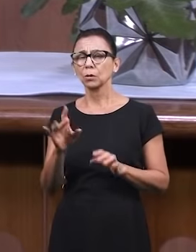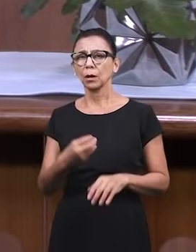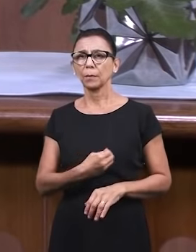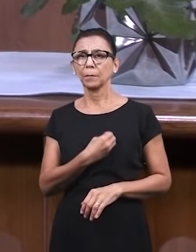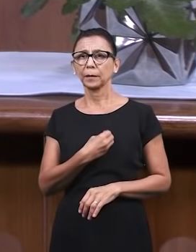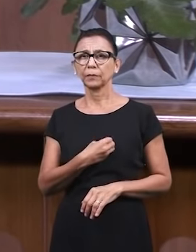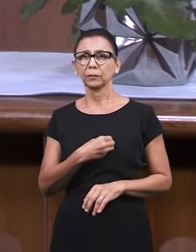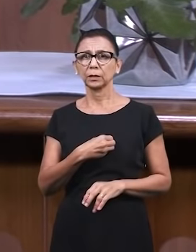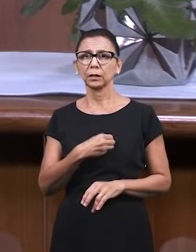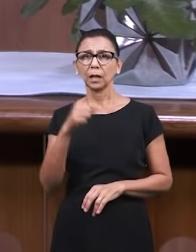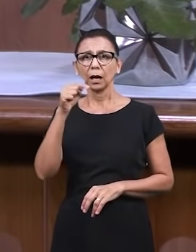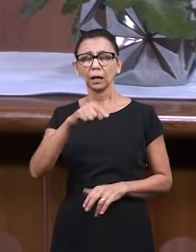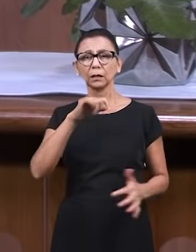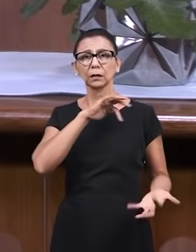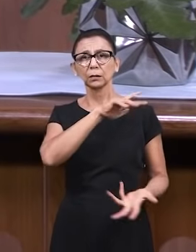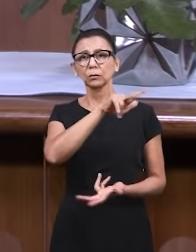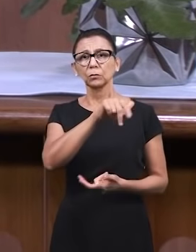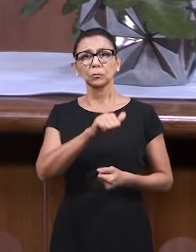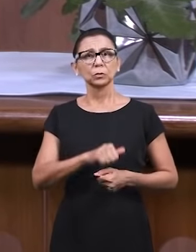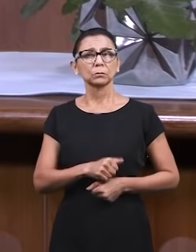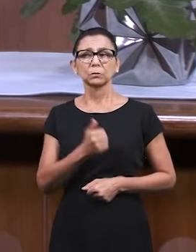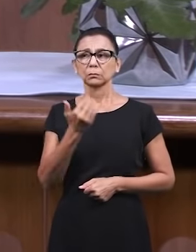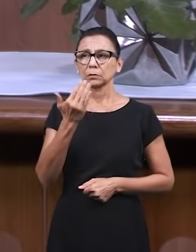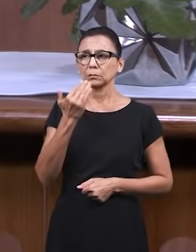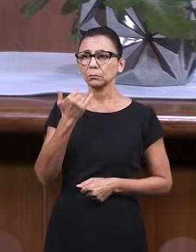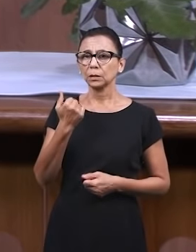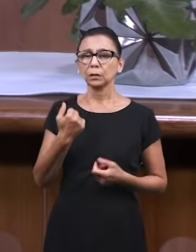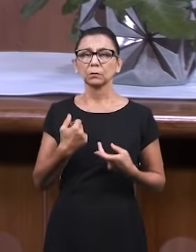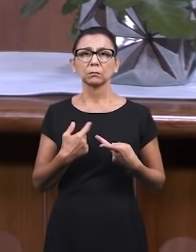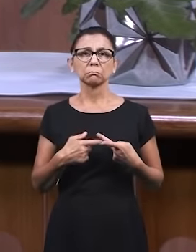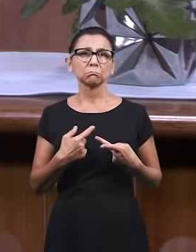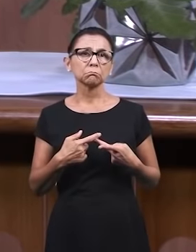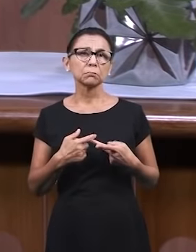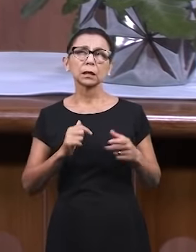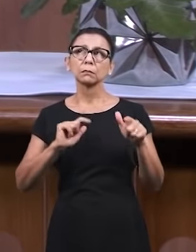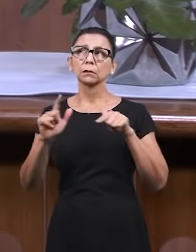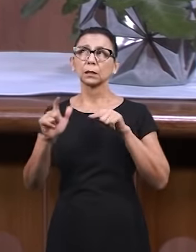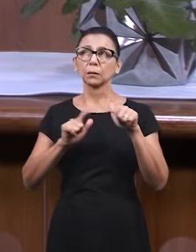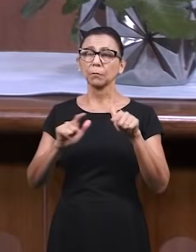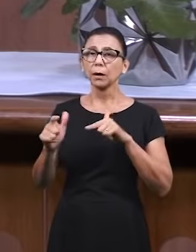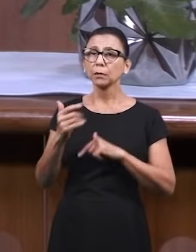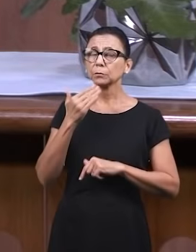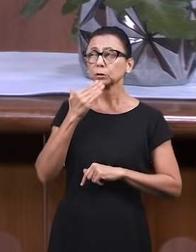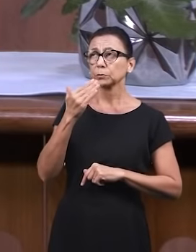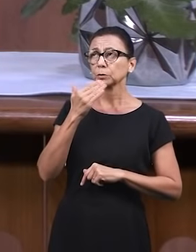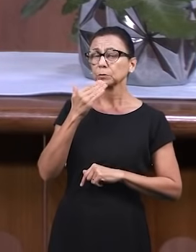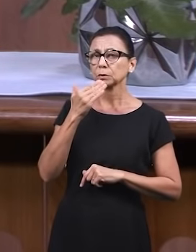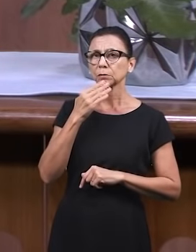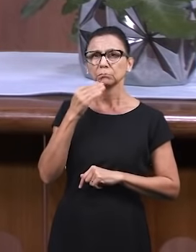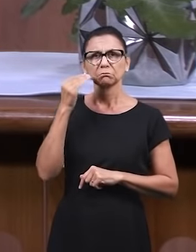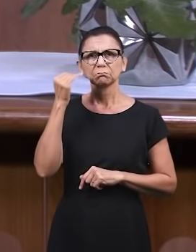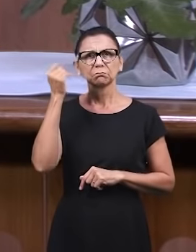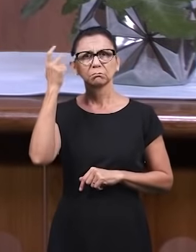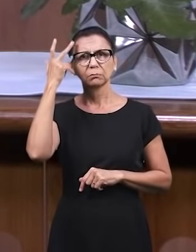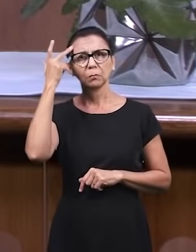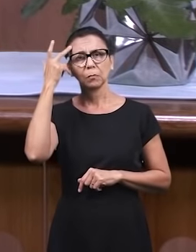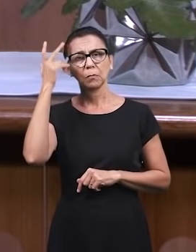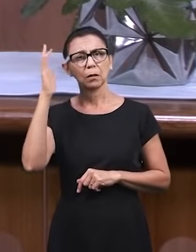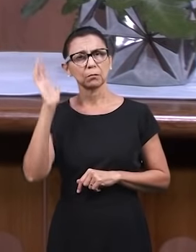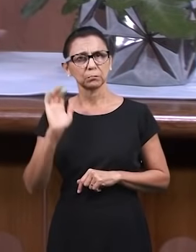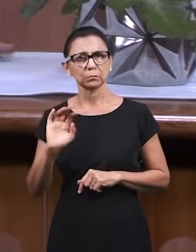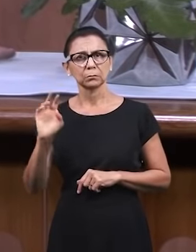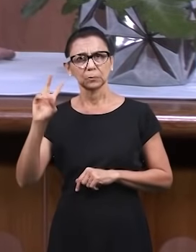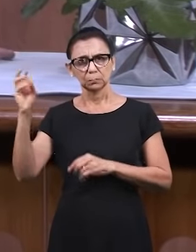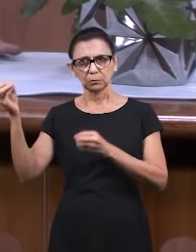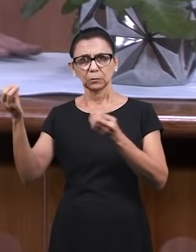O pão para essa vida, para o alimento, muitas vezes uma porta de emprego, até a saúde, é natural. O Senhor nos